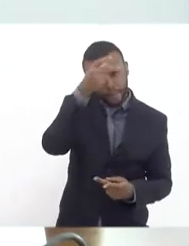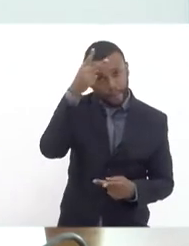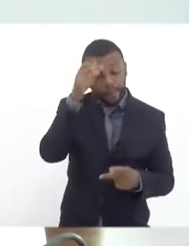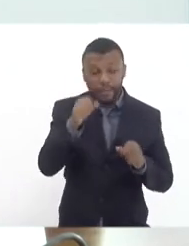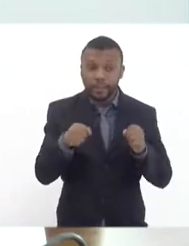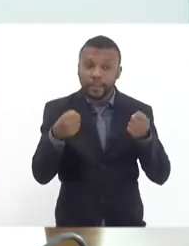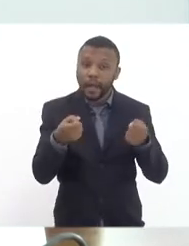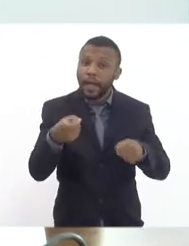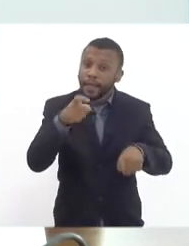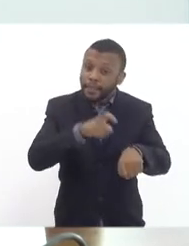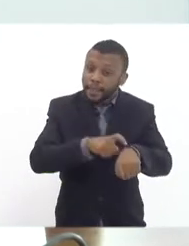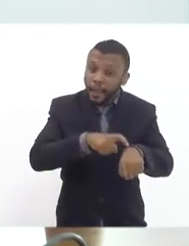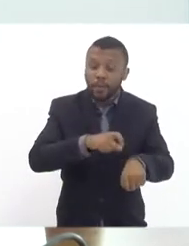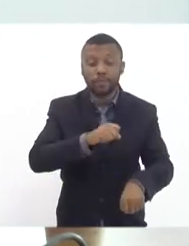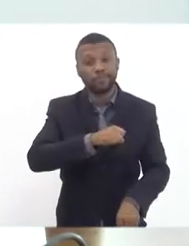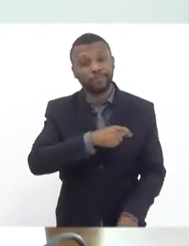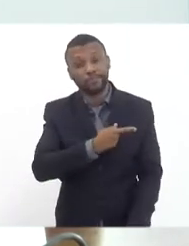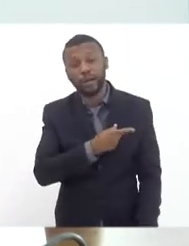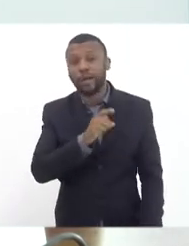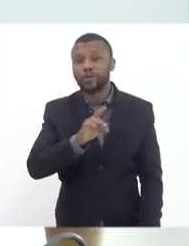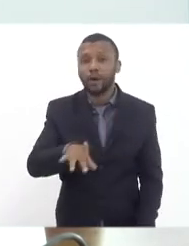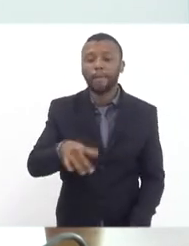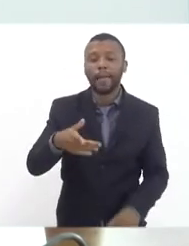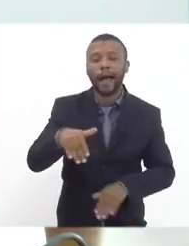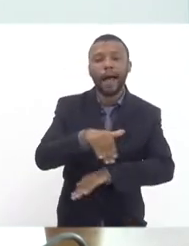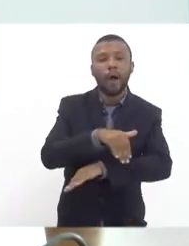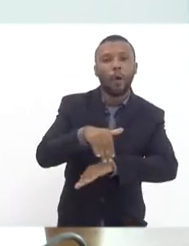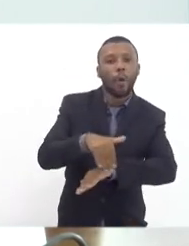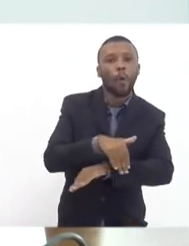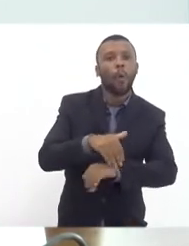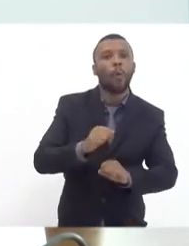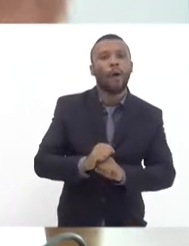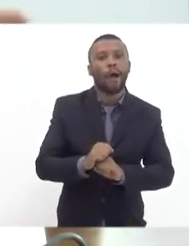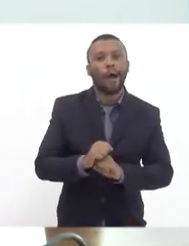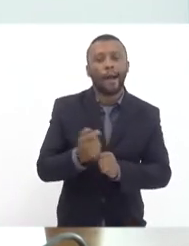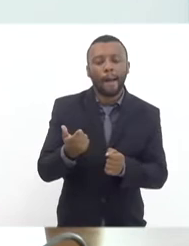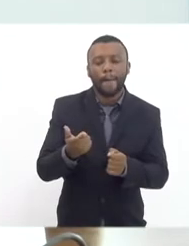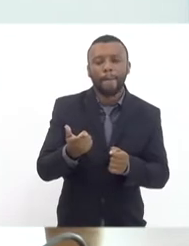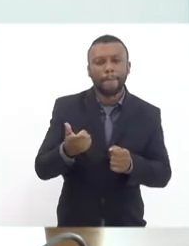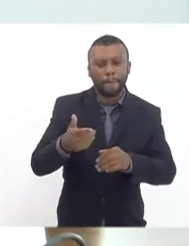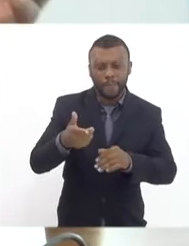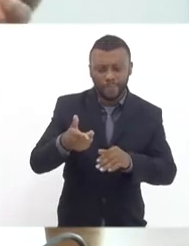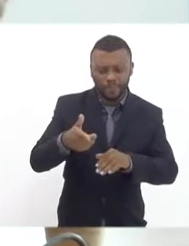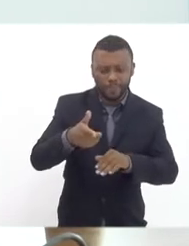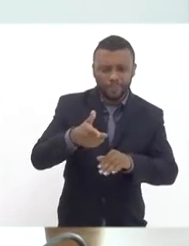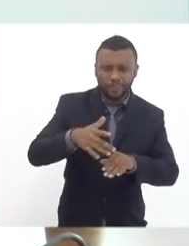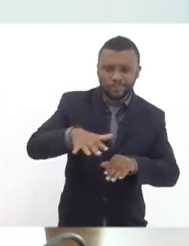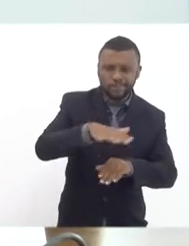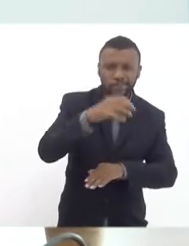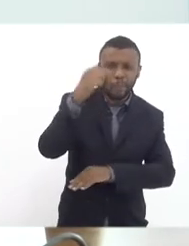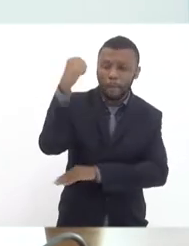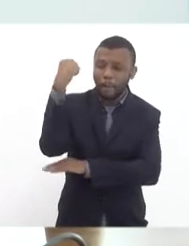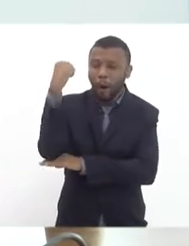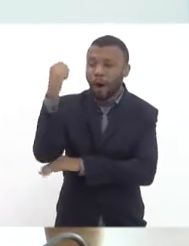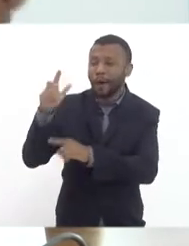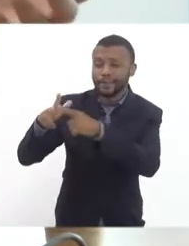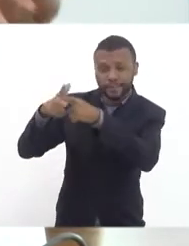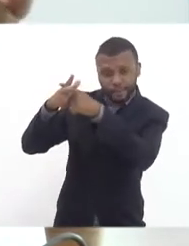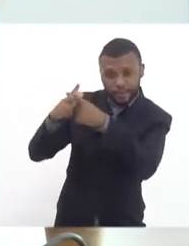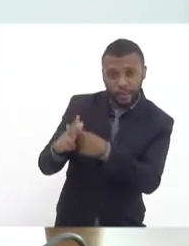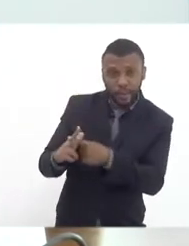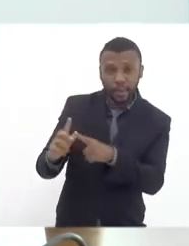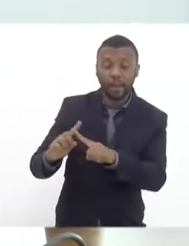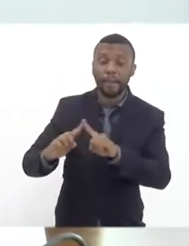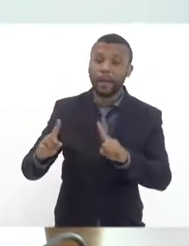São Gonçalo só para asfalto, zeladoria, pintar meio-fio, pintar poste, limpar a rua. Só que a gente precisa de